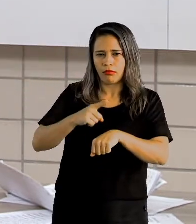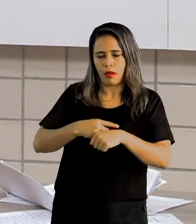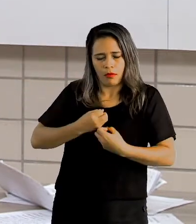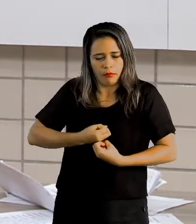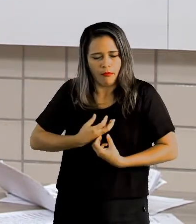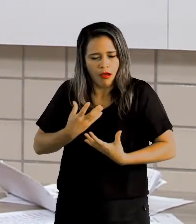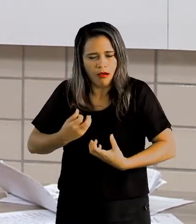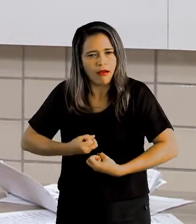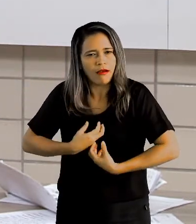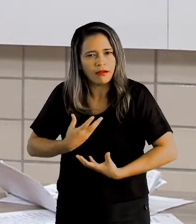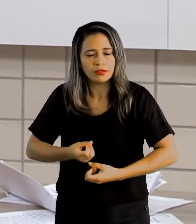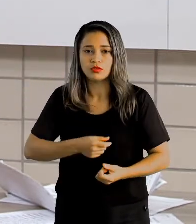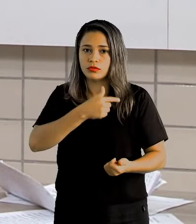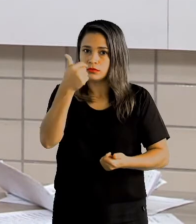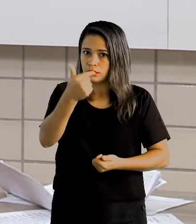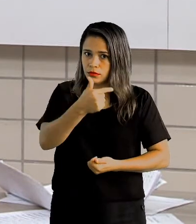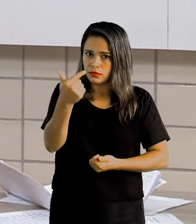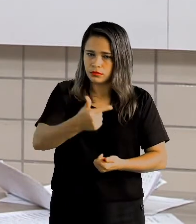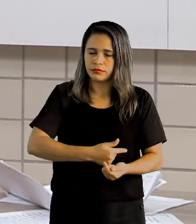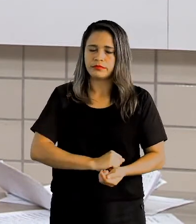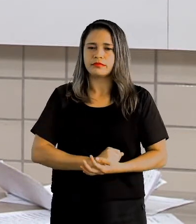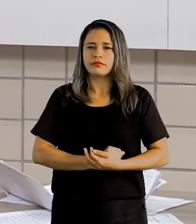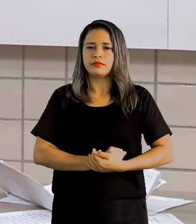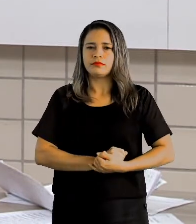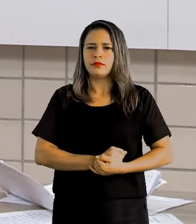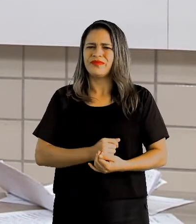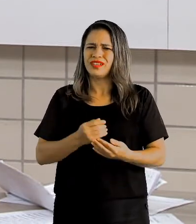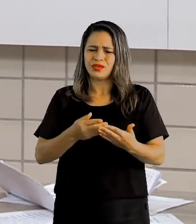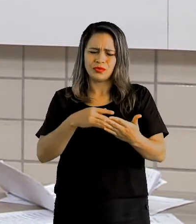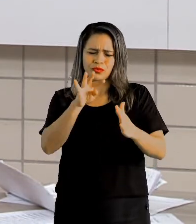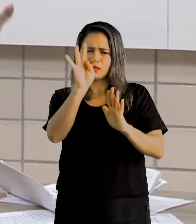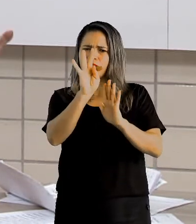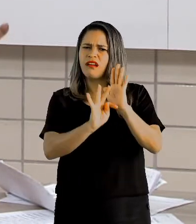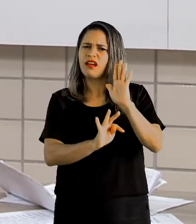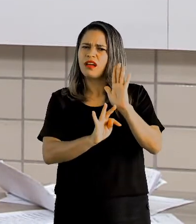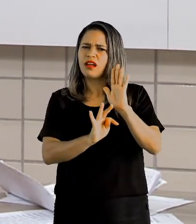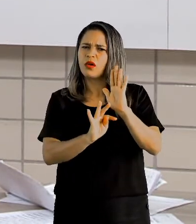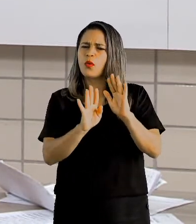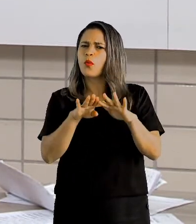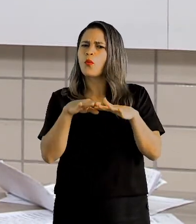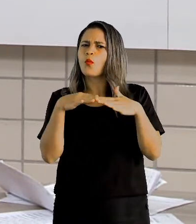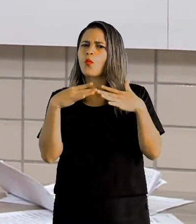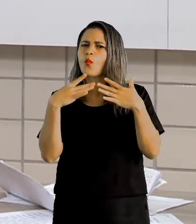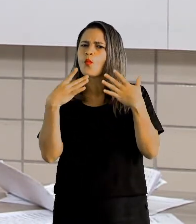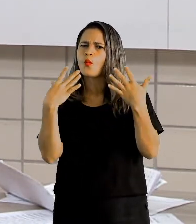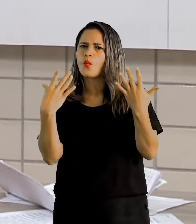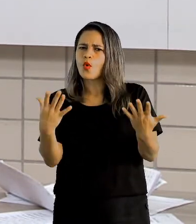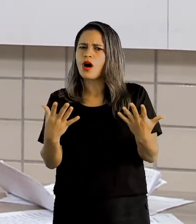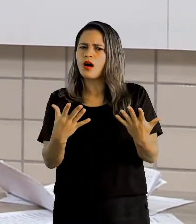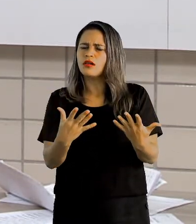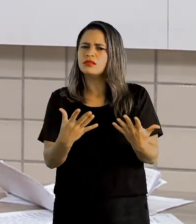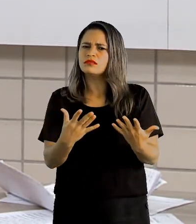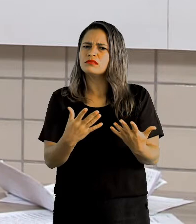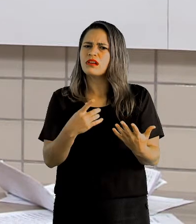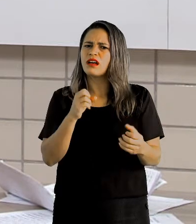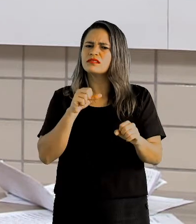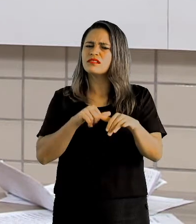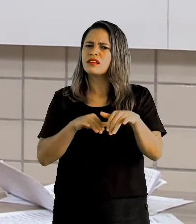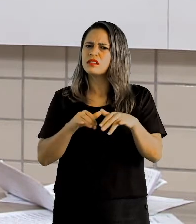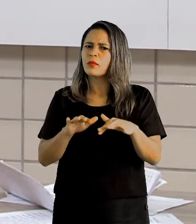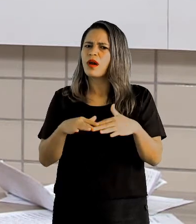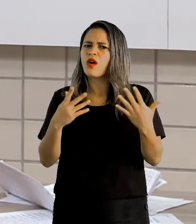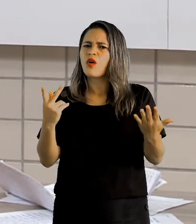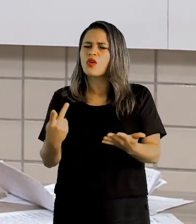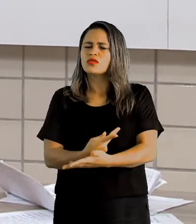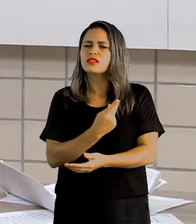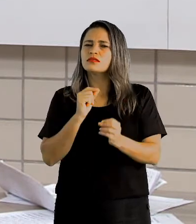poética. Segundo o texto, que estação do ano acontece no mês de setembro? É uma